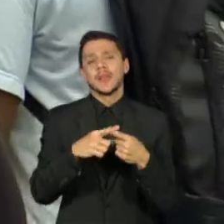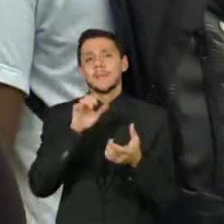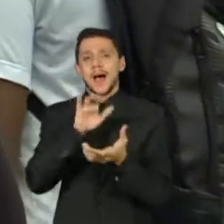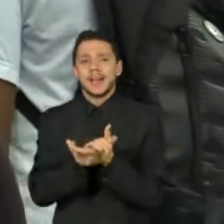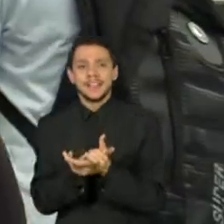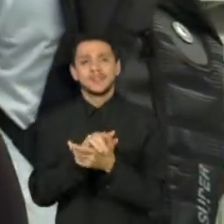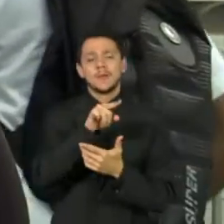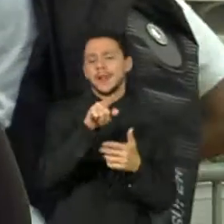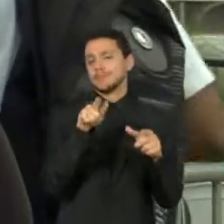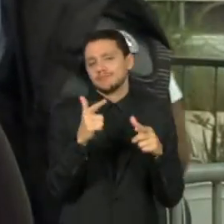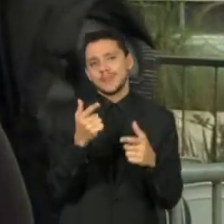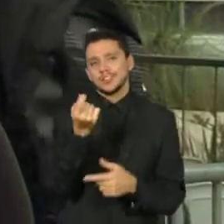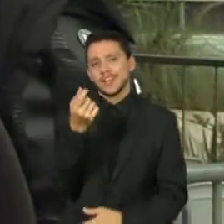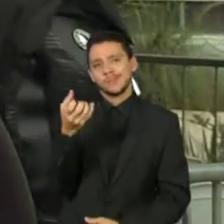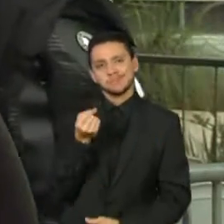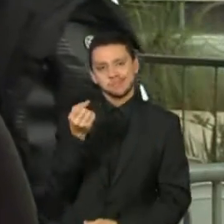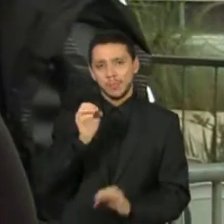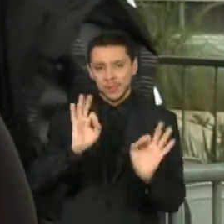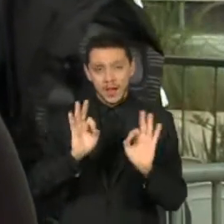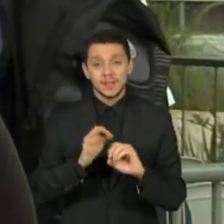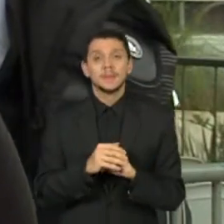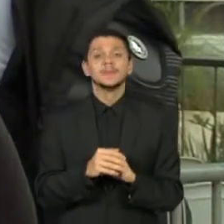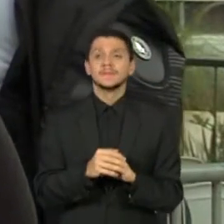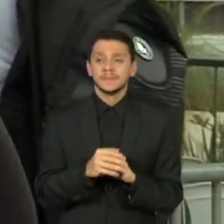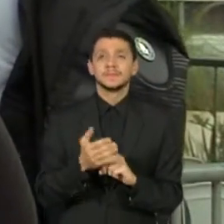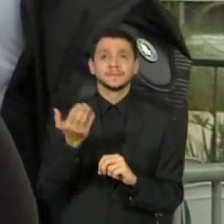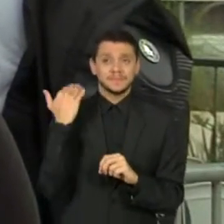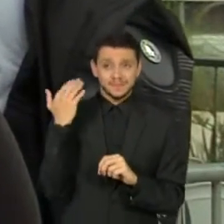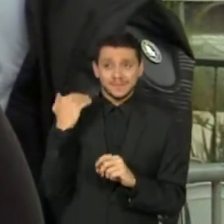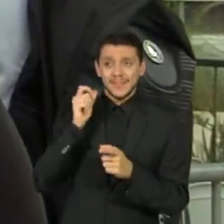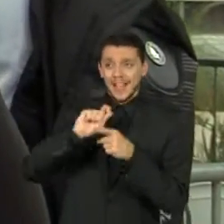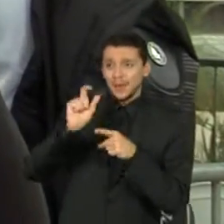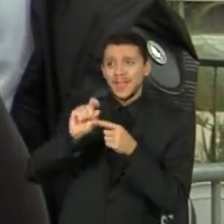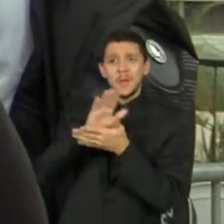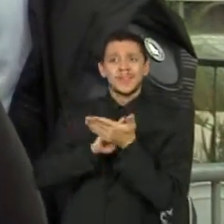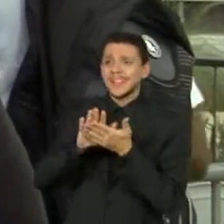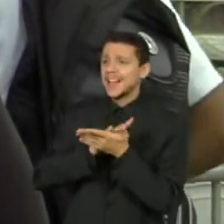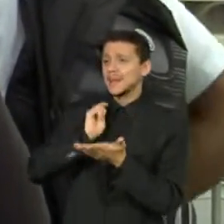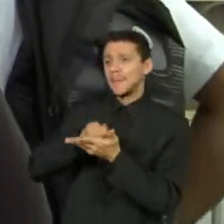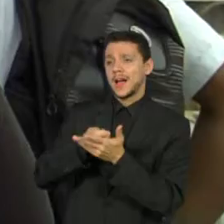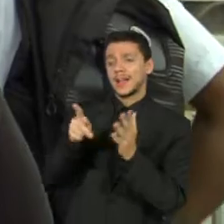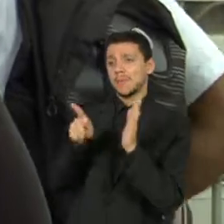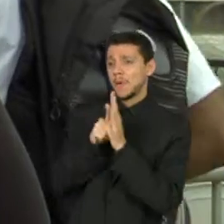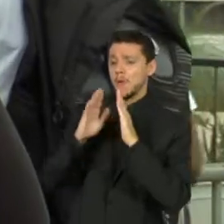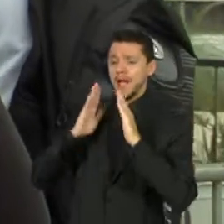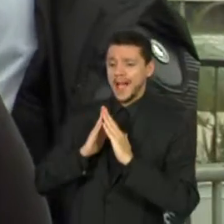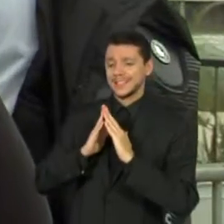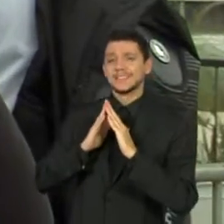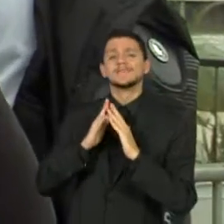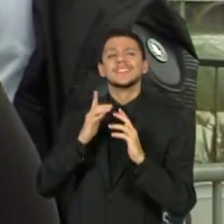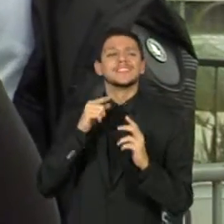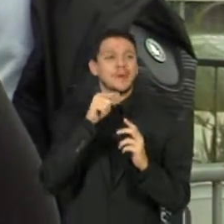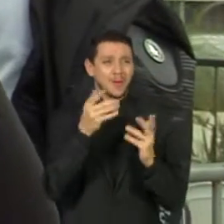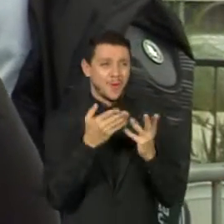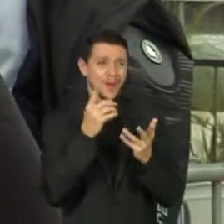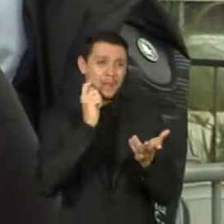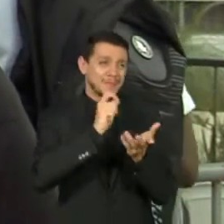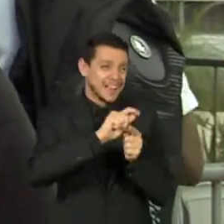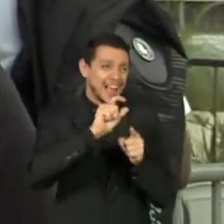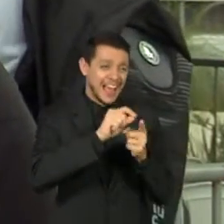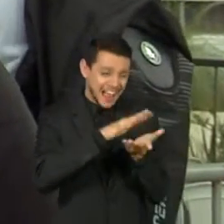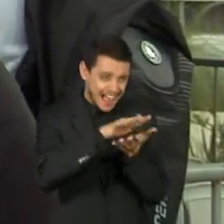aluguel. Então agora vai ser uma despesa que vocês não tinham antes. Não tínhamos. E